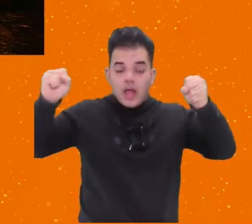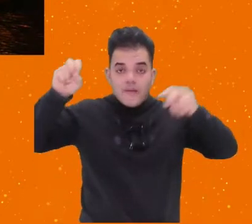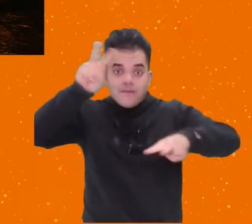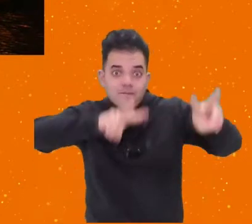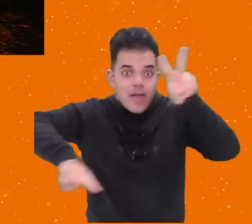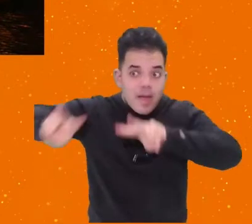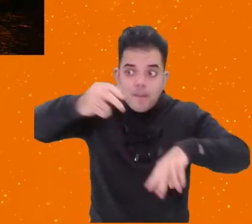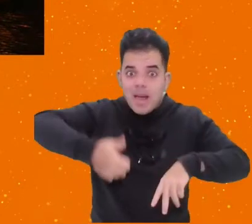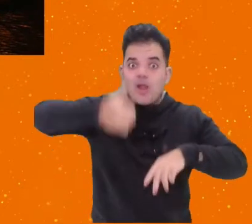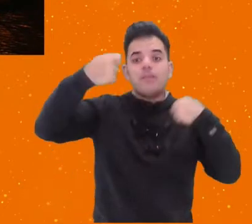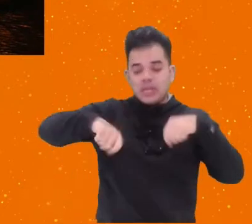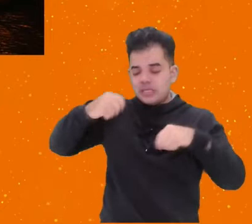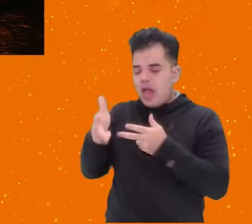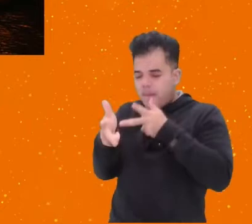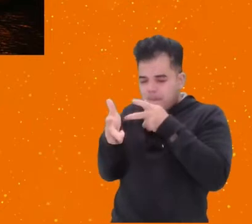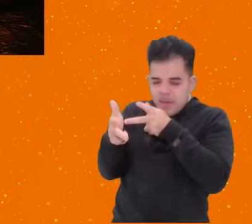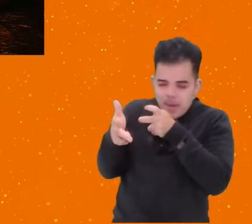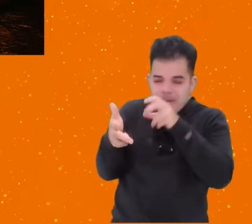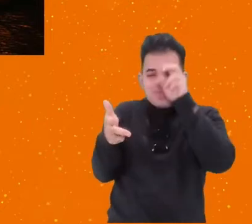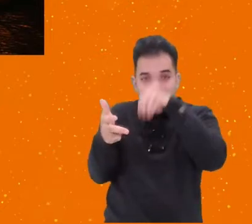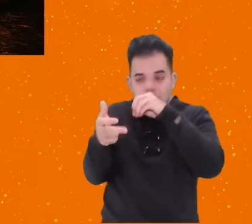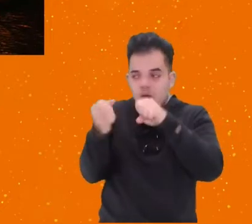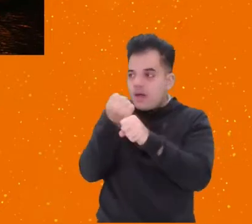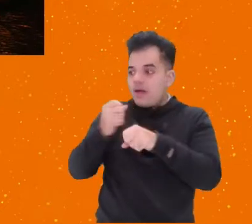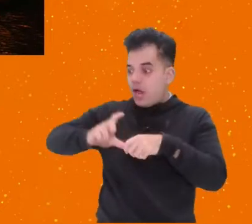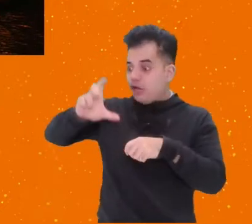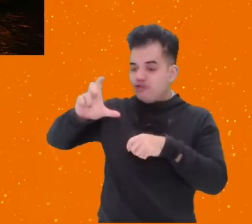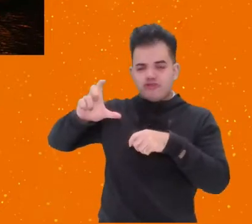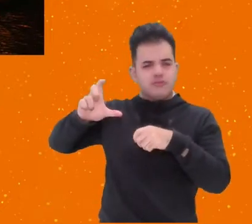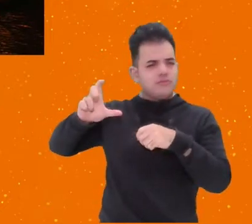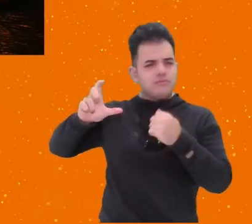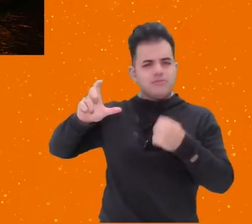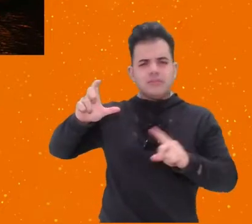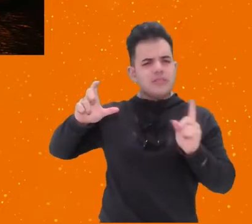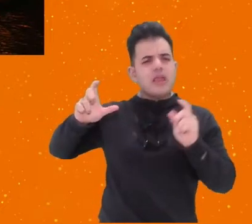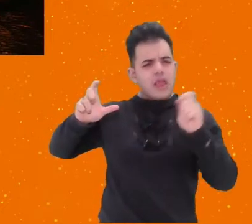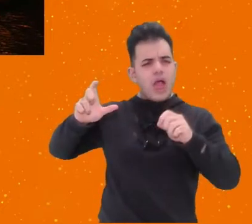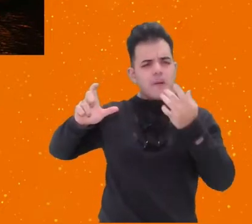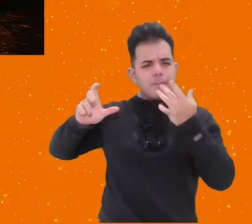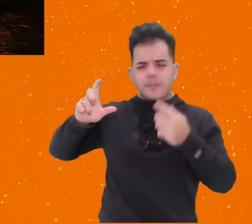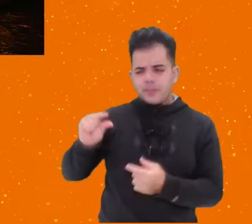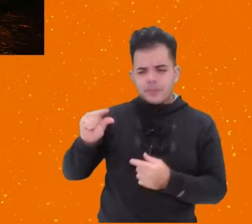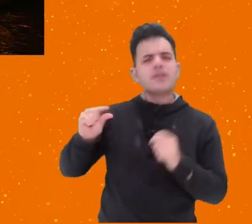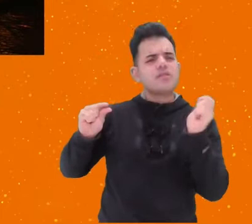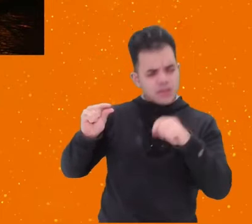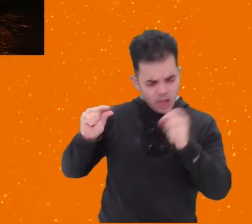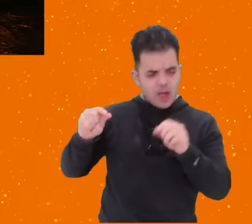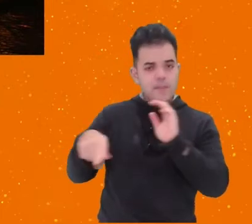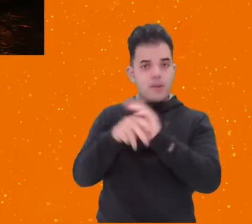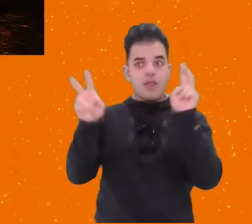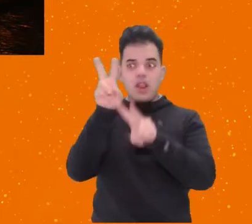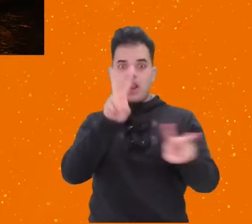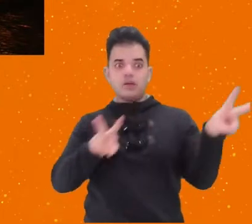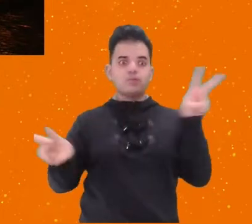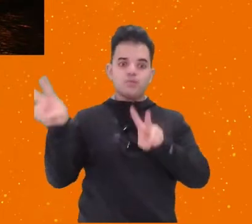né? Vai vir aí algo realmente surpreendente, para muitos, em termos de latitude, maior do que a